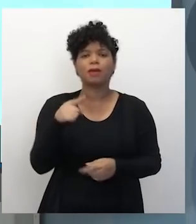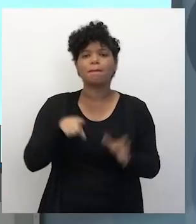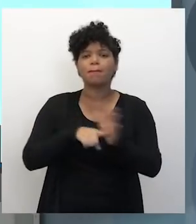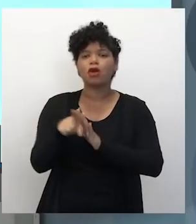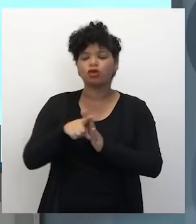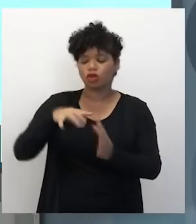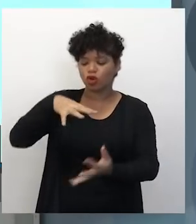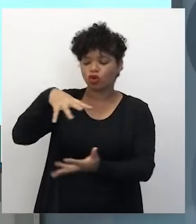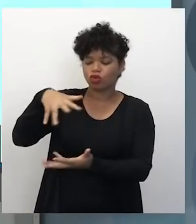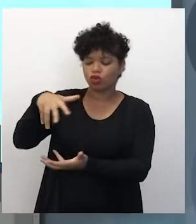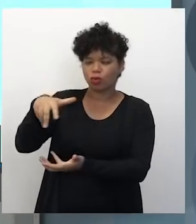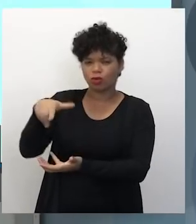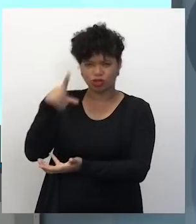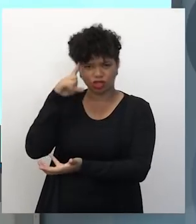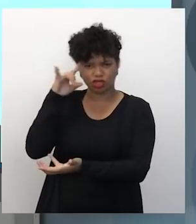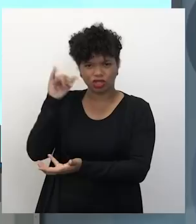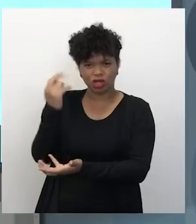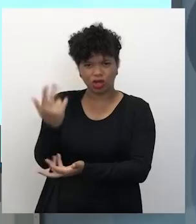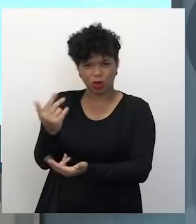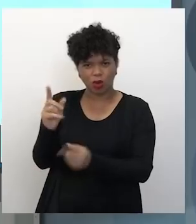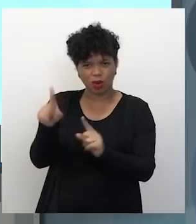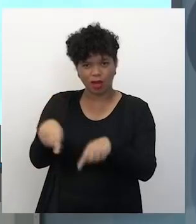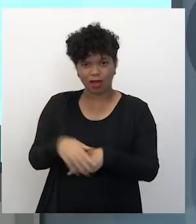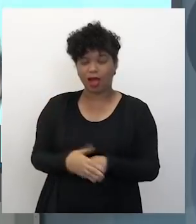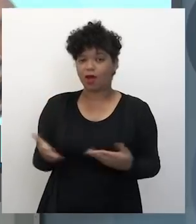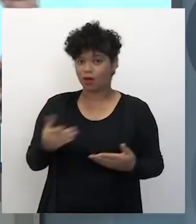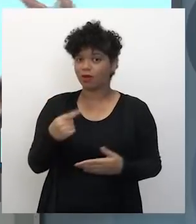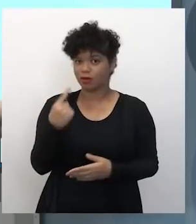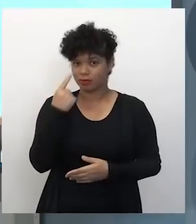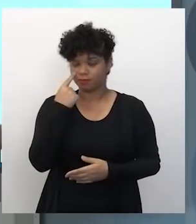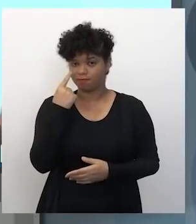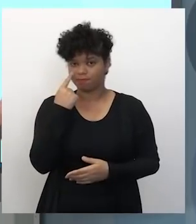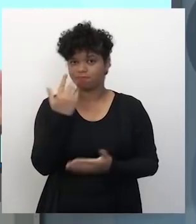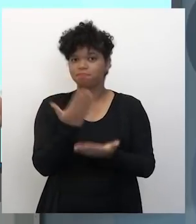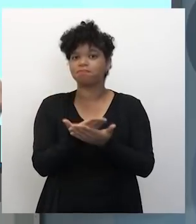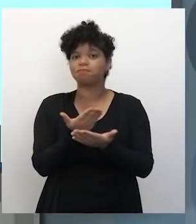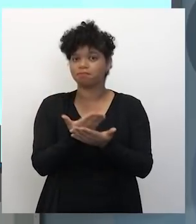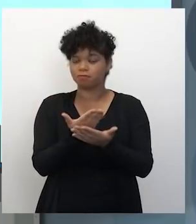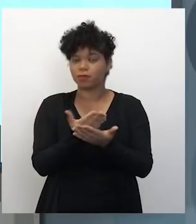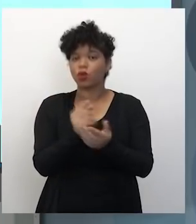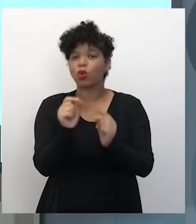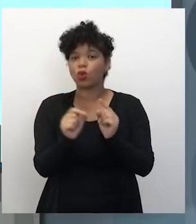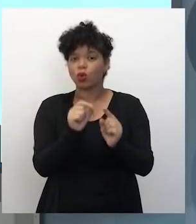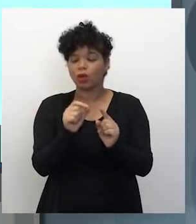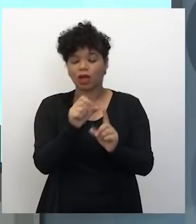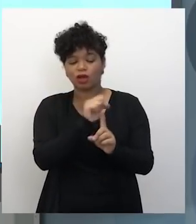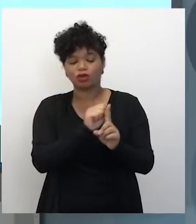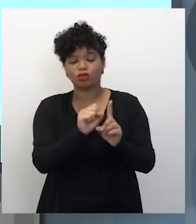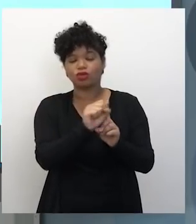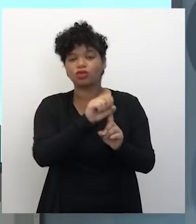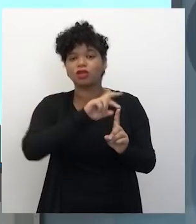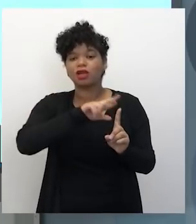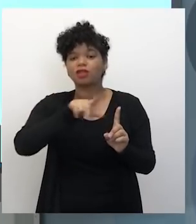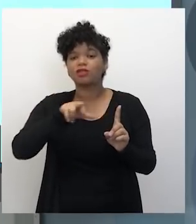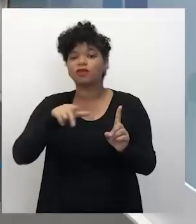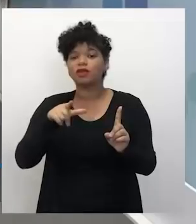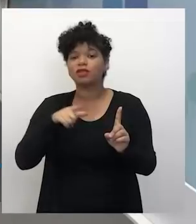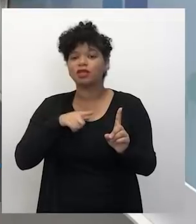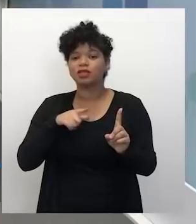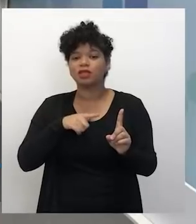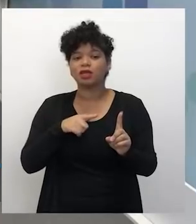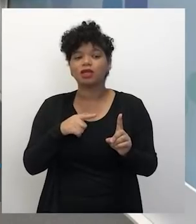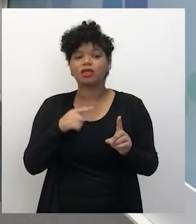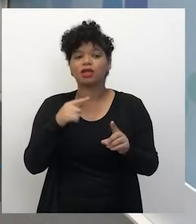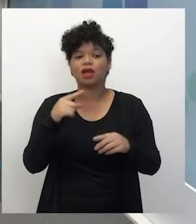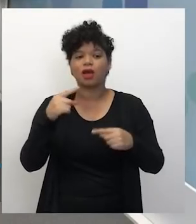ver durante a aula que várias sociedades, durante aí, o tempo histórico, marcaram a data de